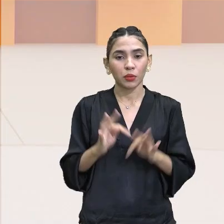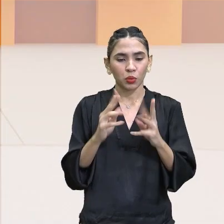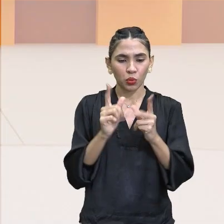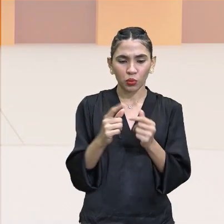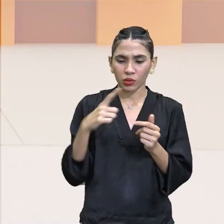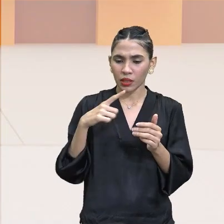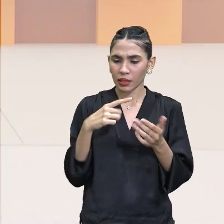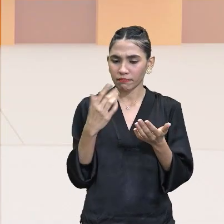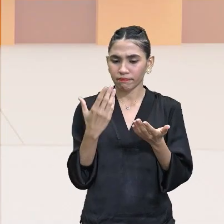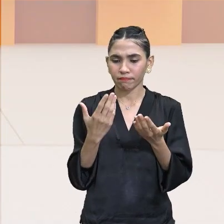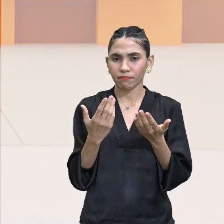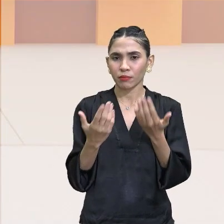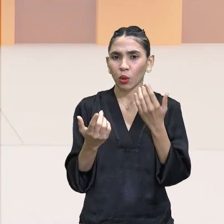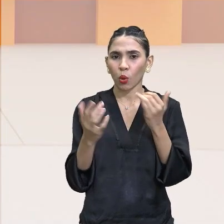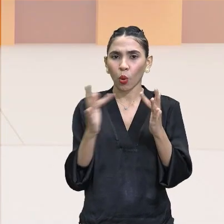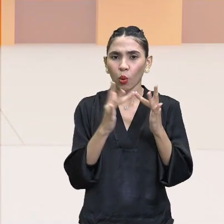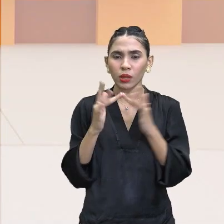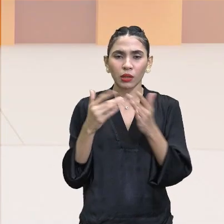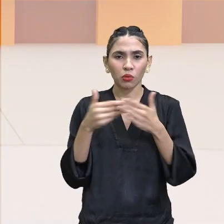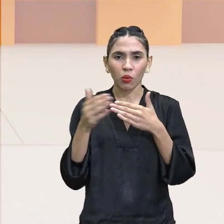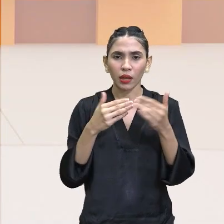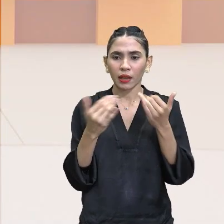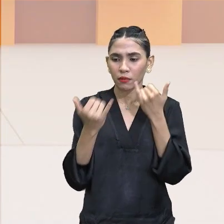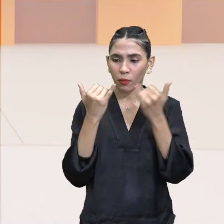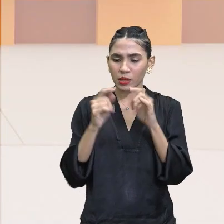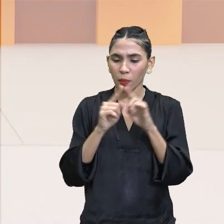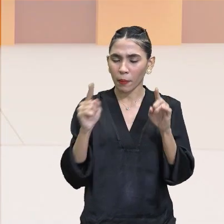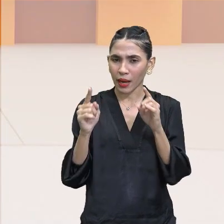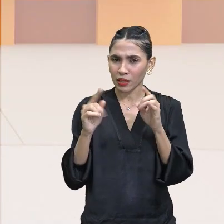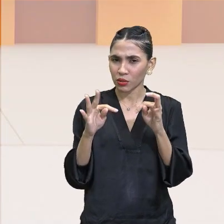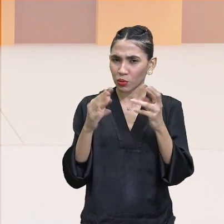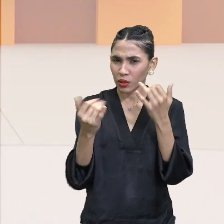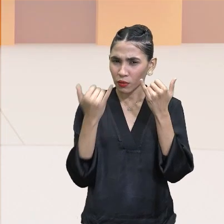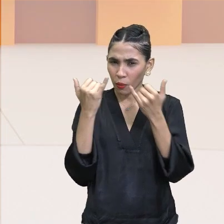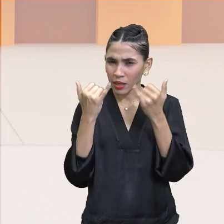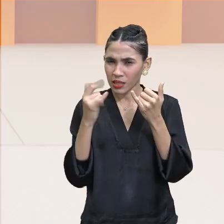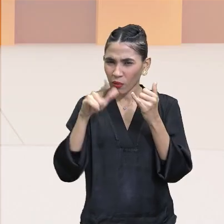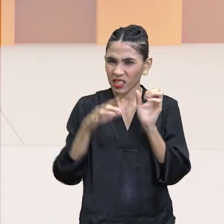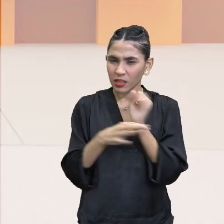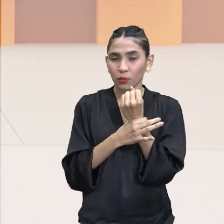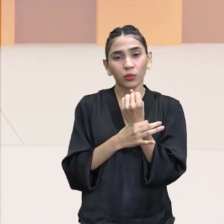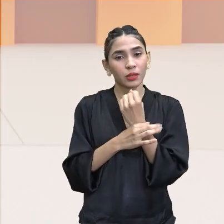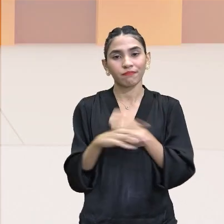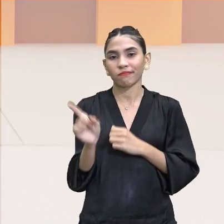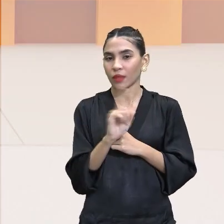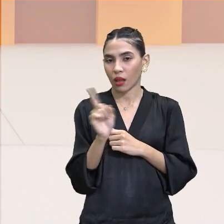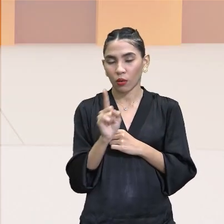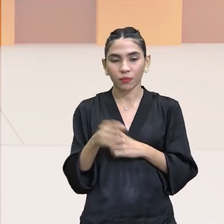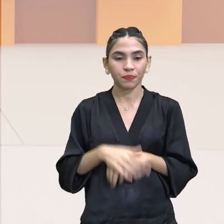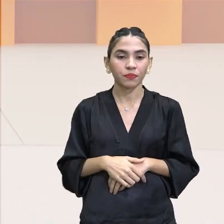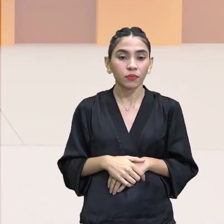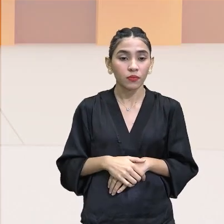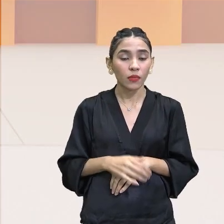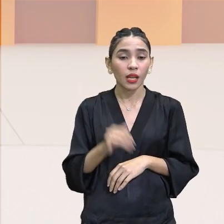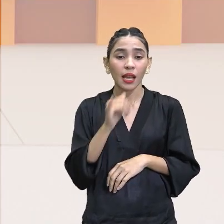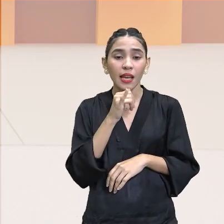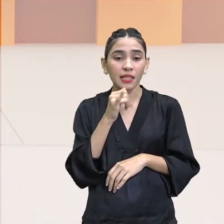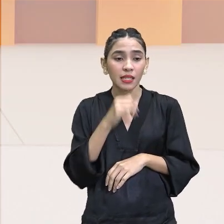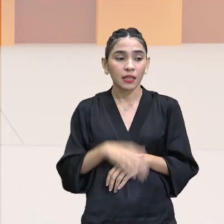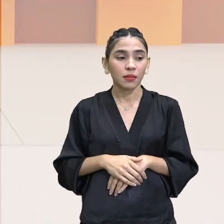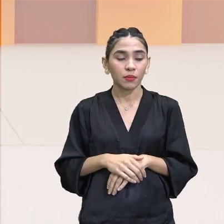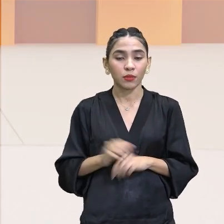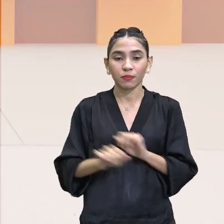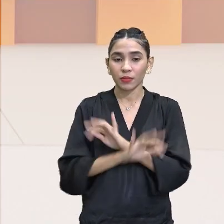acesso a qualquer informação, mas aquela informação nem sempre ela é a correta, né? A gente tem aqui, por exemplo, uma questão